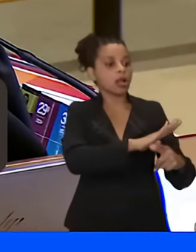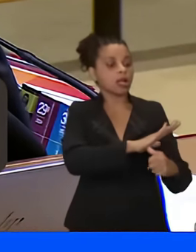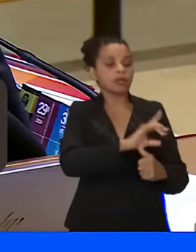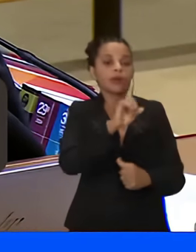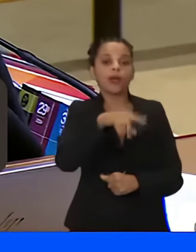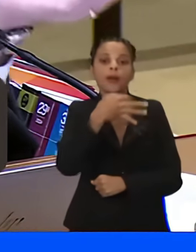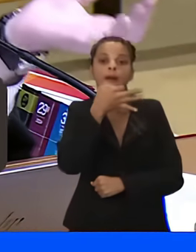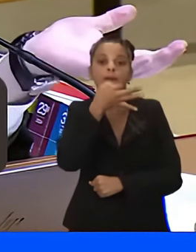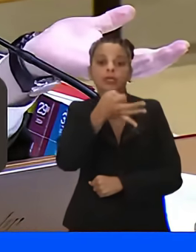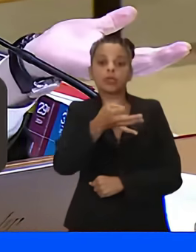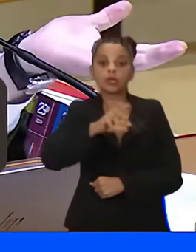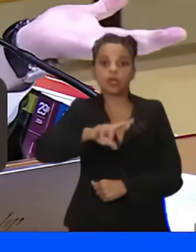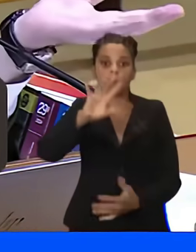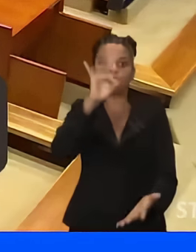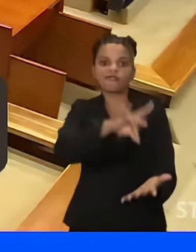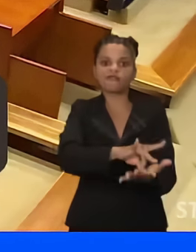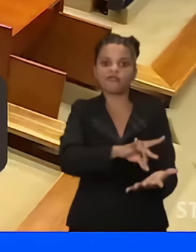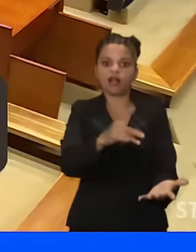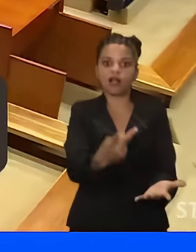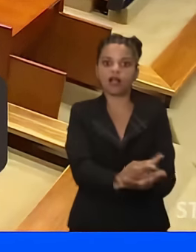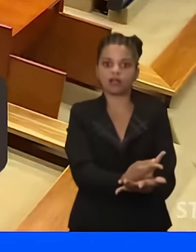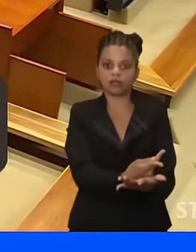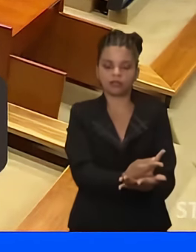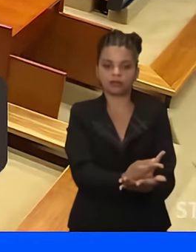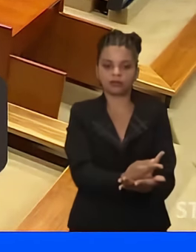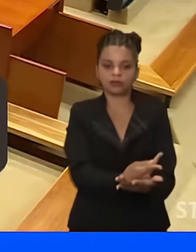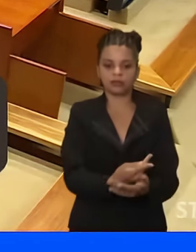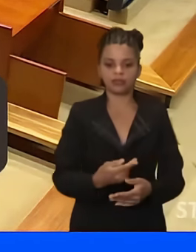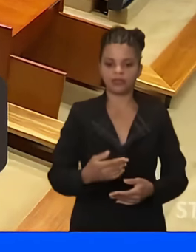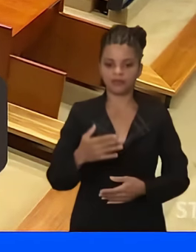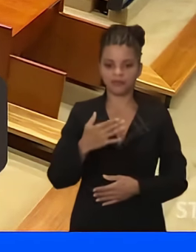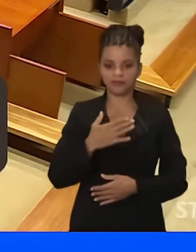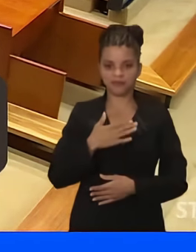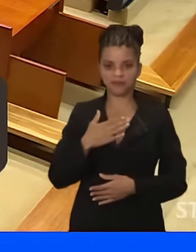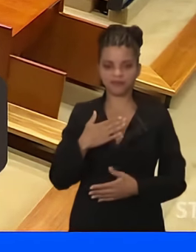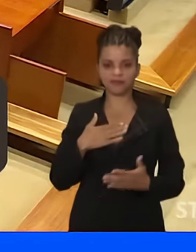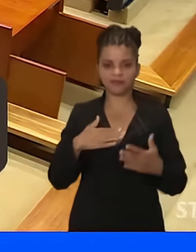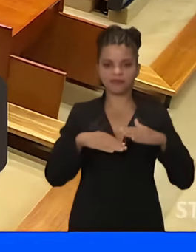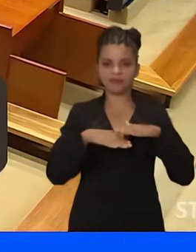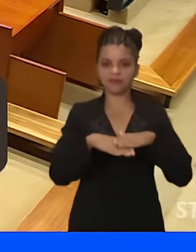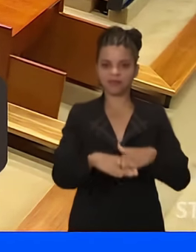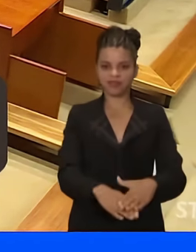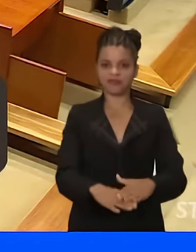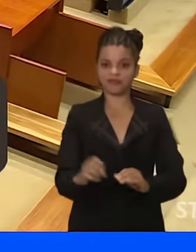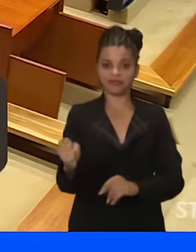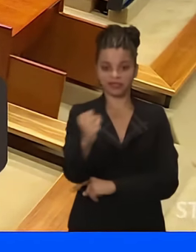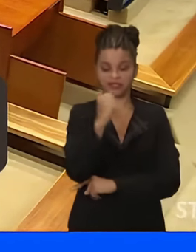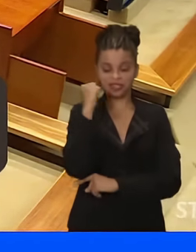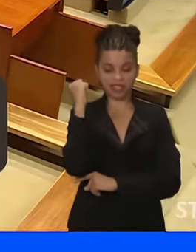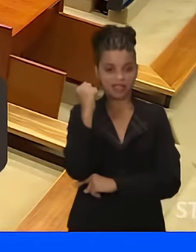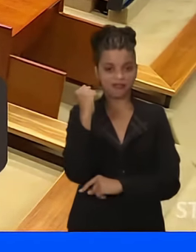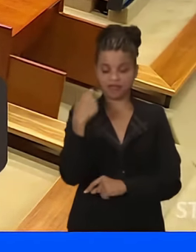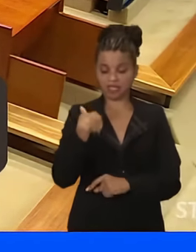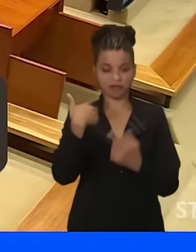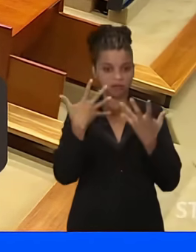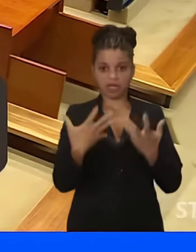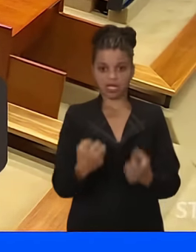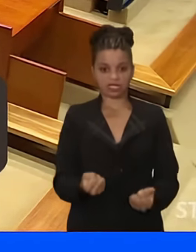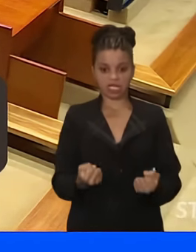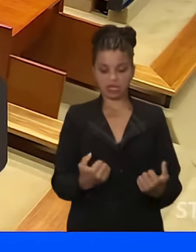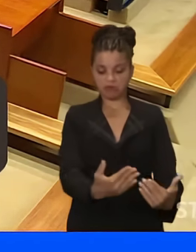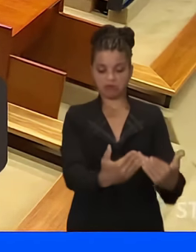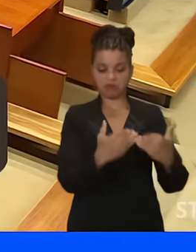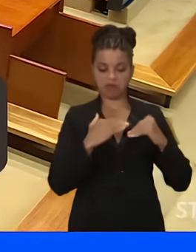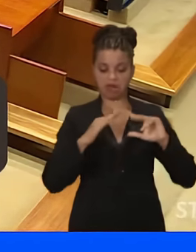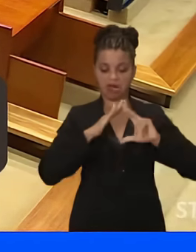fato específico. Ministro André, para mim é uma ofensa grave. Eu não admito que ninguém me chame de ladrão. Eu vou formar Vossa Excelência. Porque essa